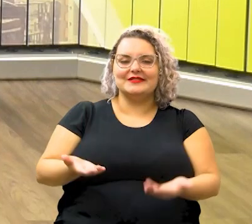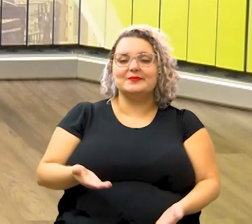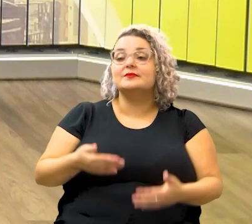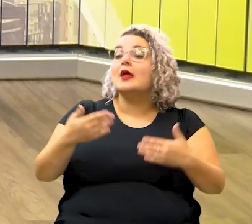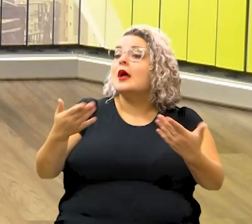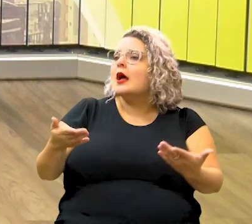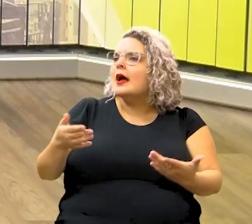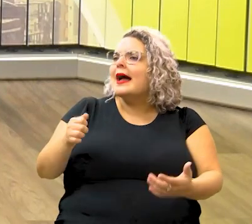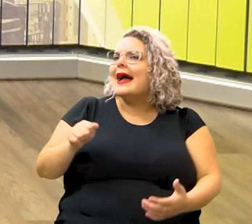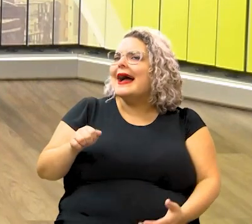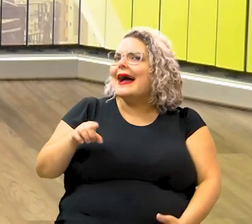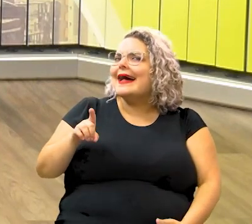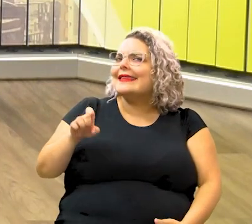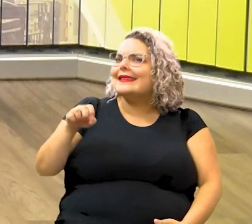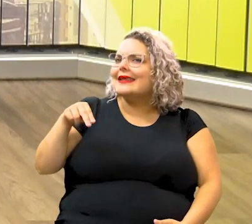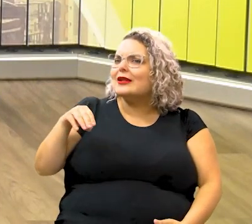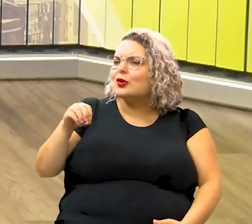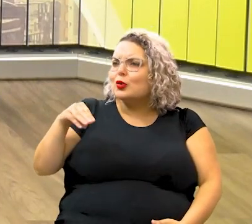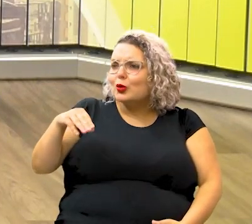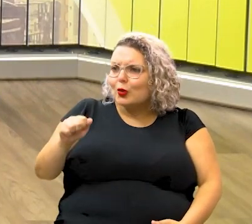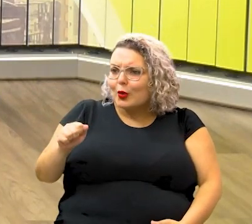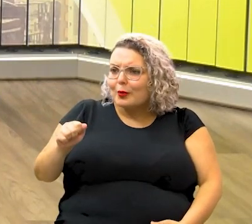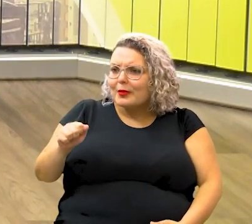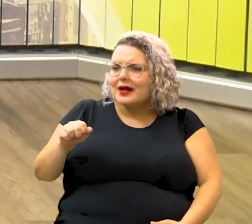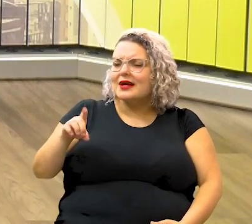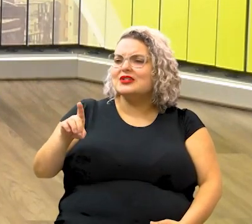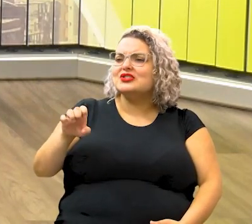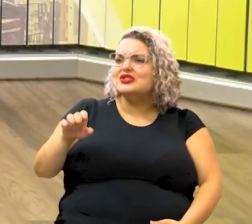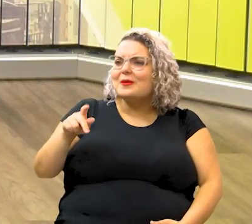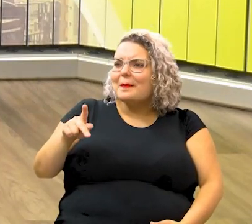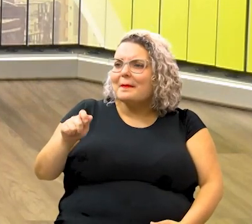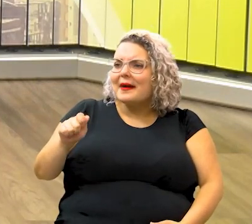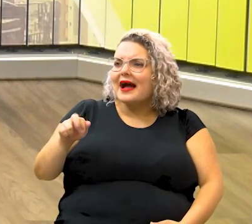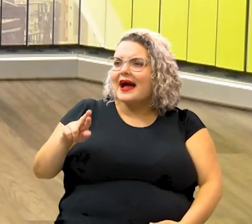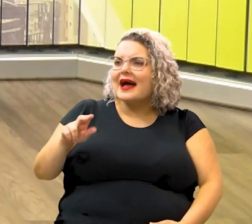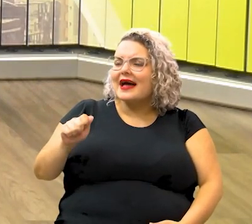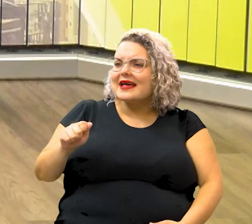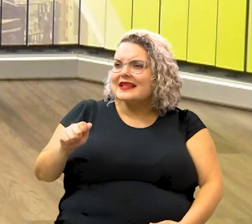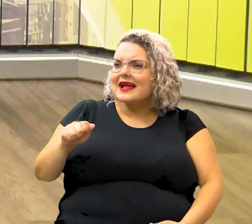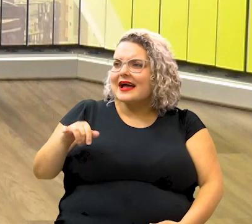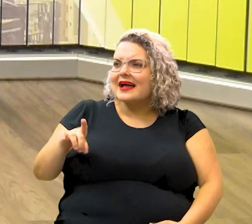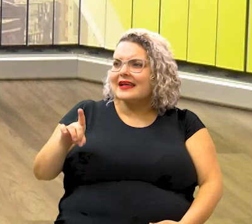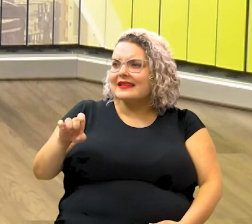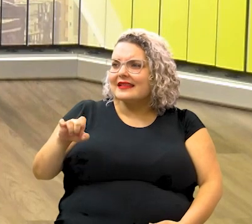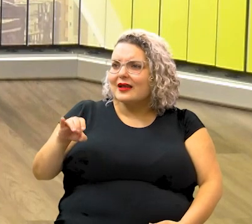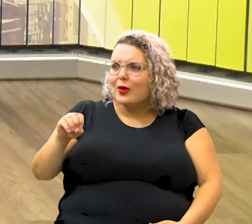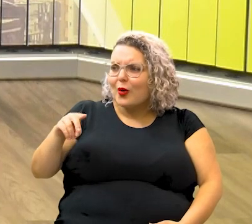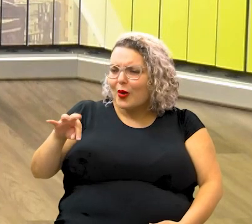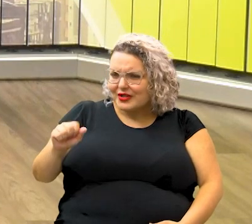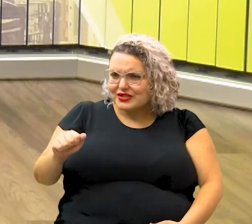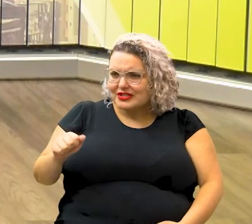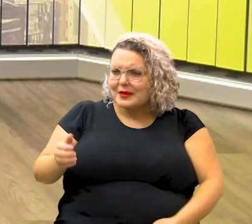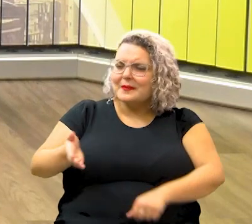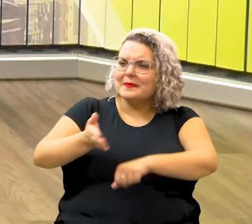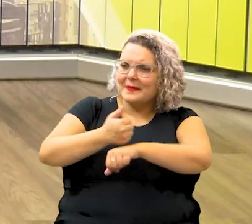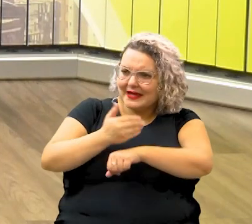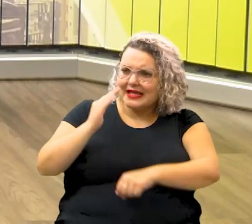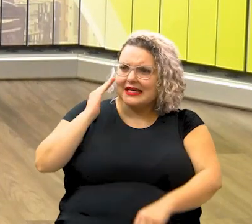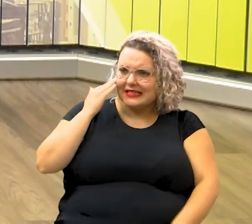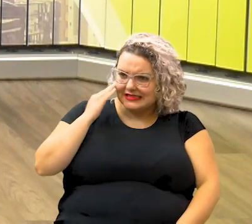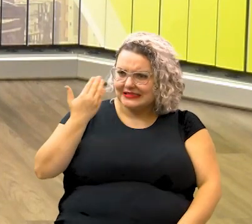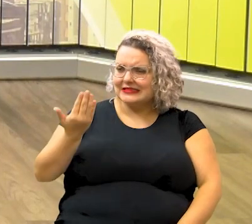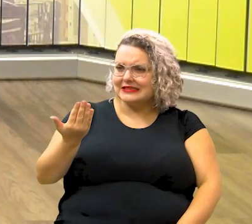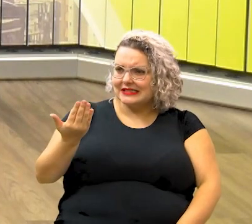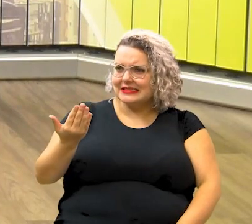Adenoma de paratireoide. Para a gente entender o que é isso, é preciso saber antes o que é a tireoide?